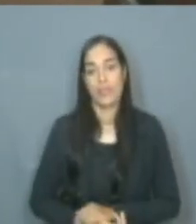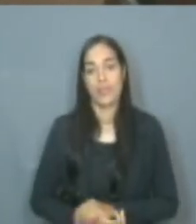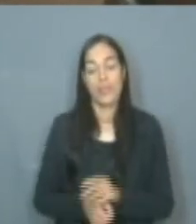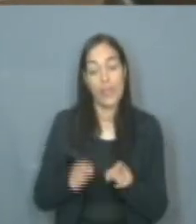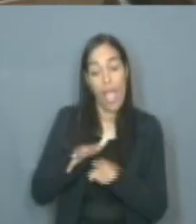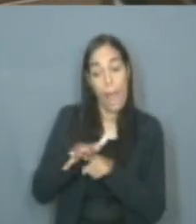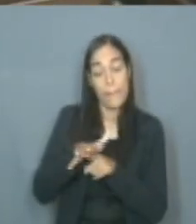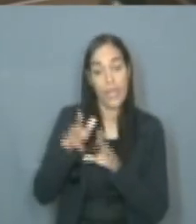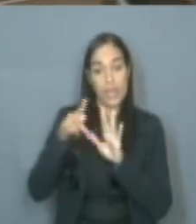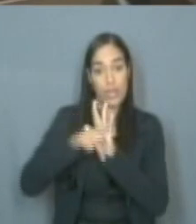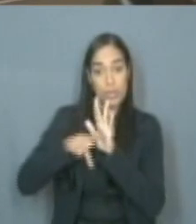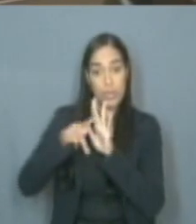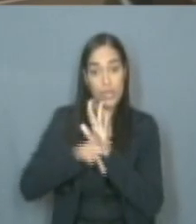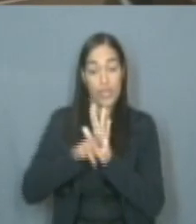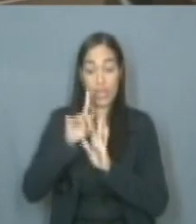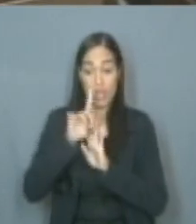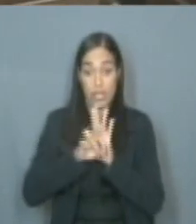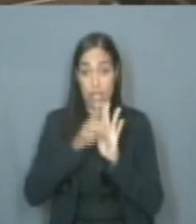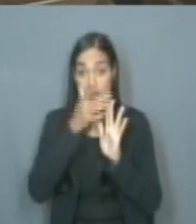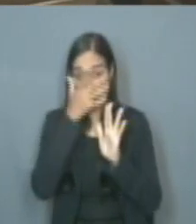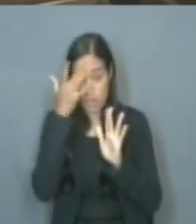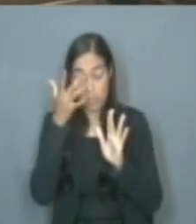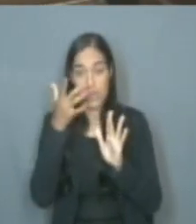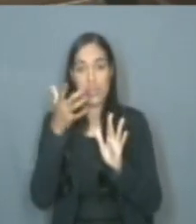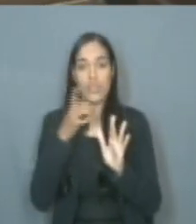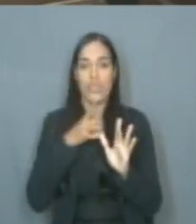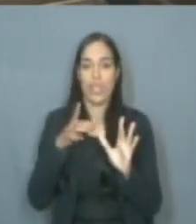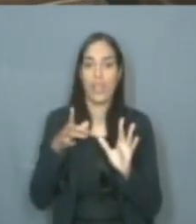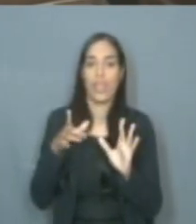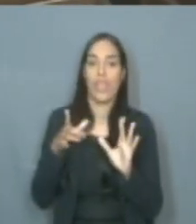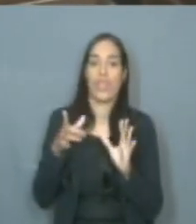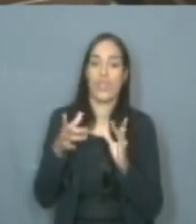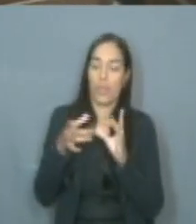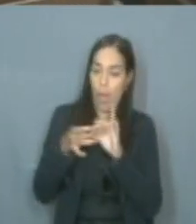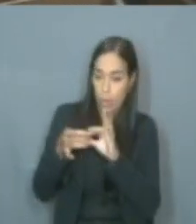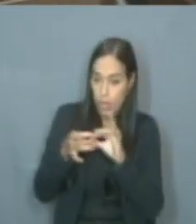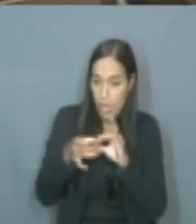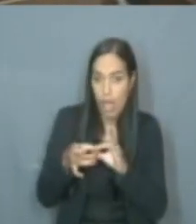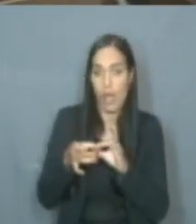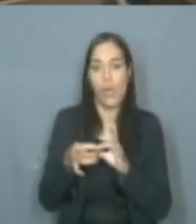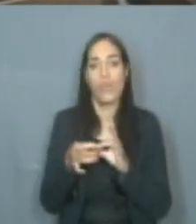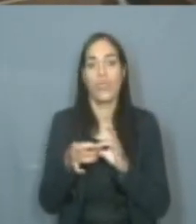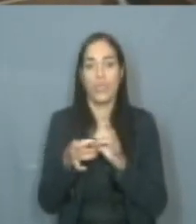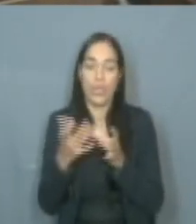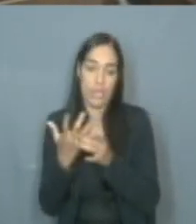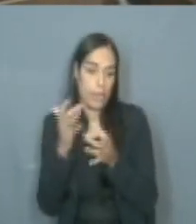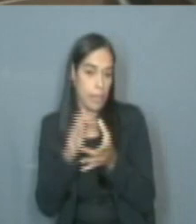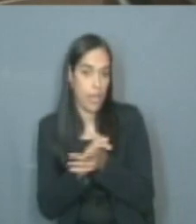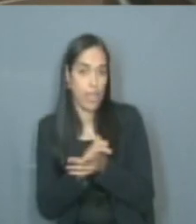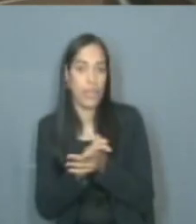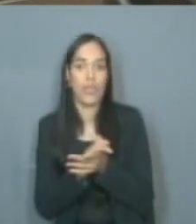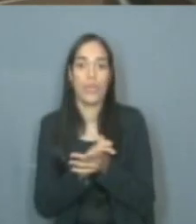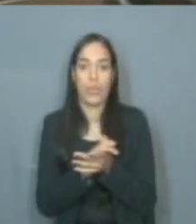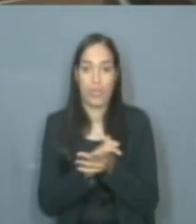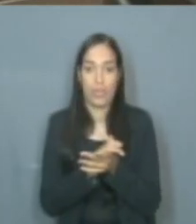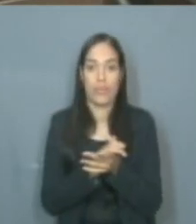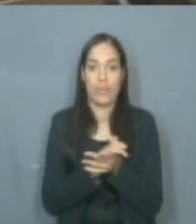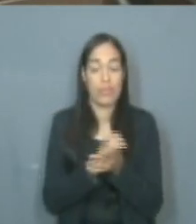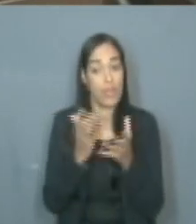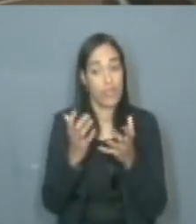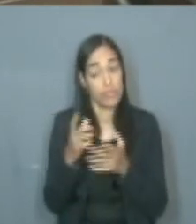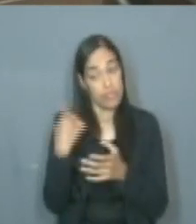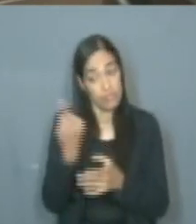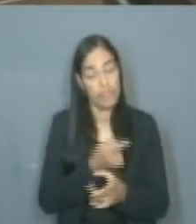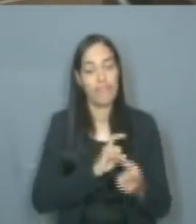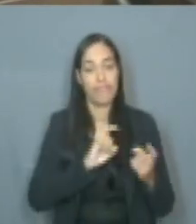do projeto? Dispõe sobre o direito das pessoas que mantêm união estável, uma afetiva, convertida ou não em casamento. Aí já é um ponto que a gente até poderia